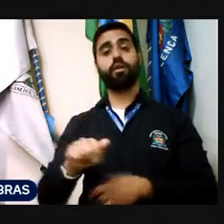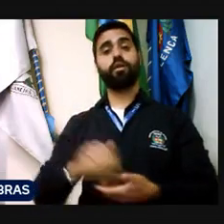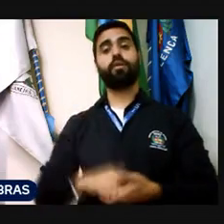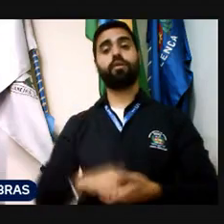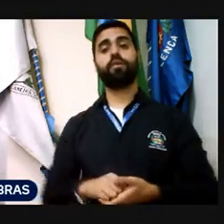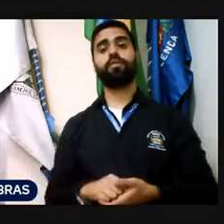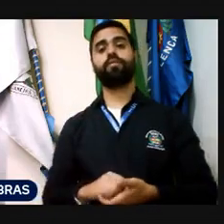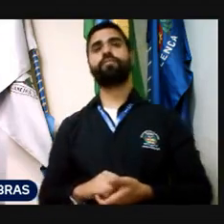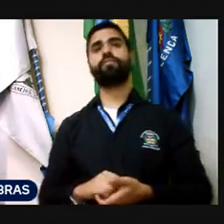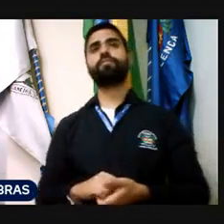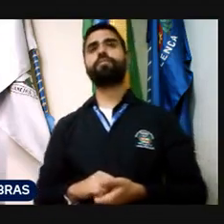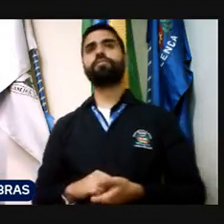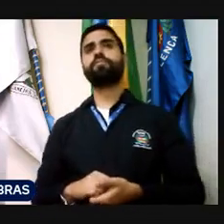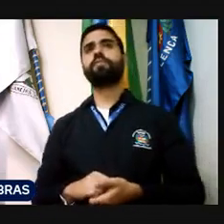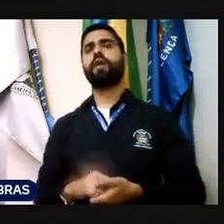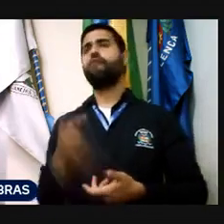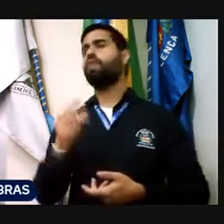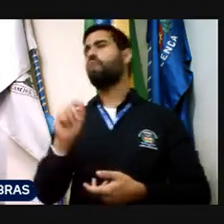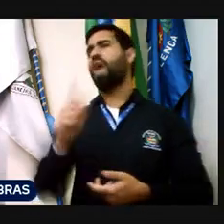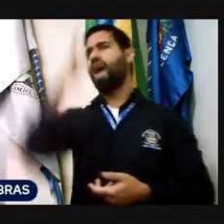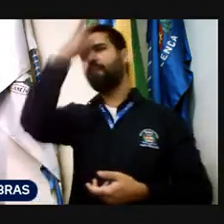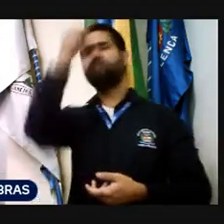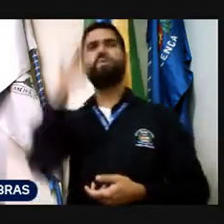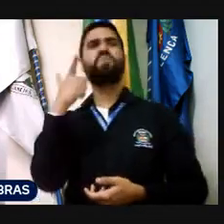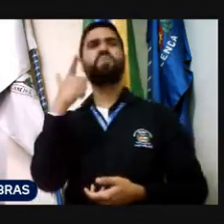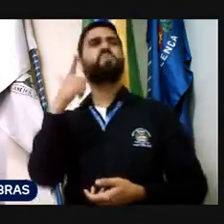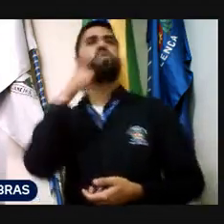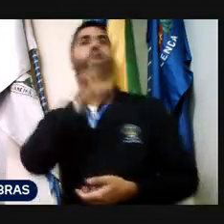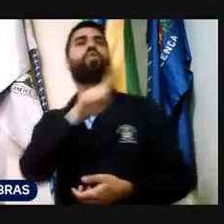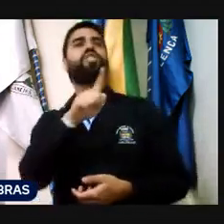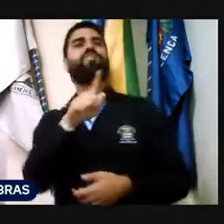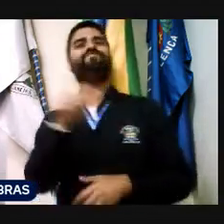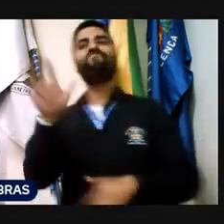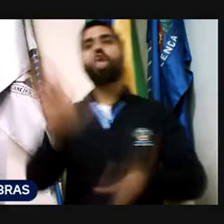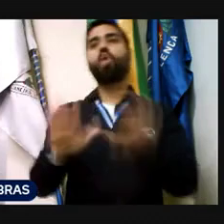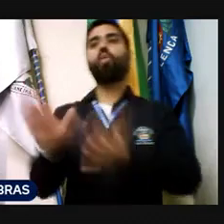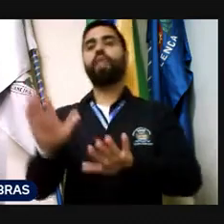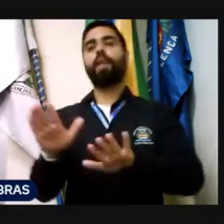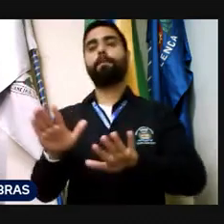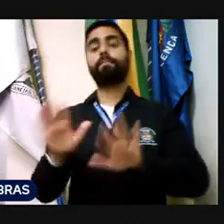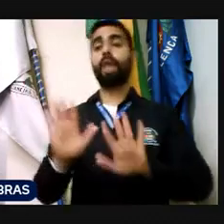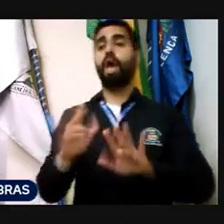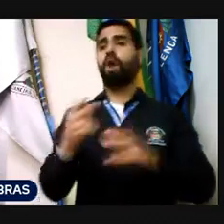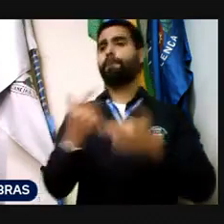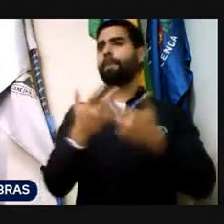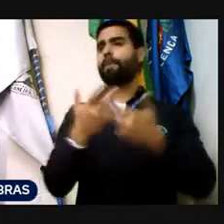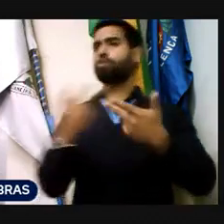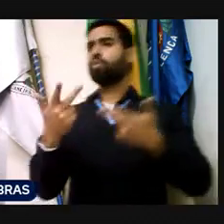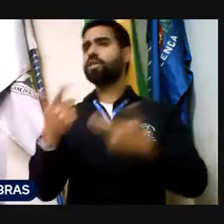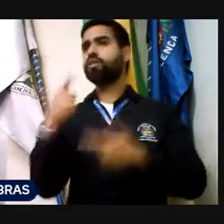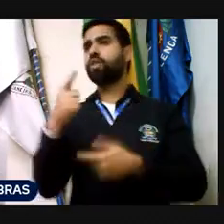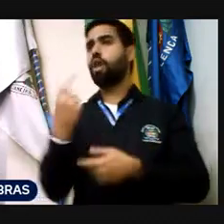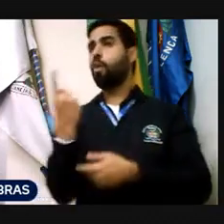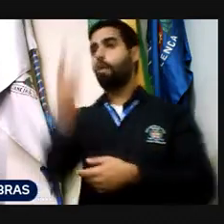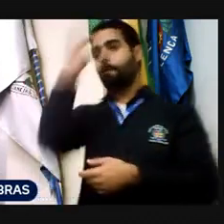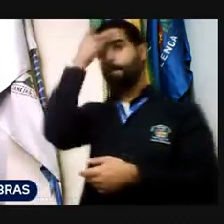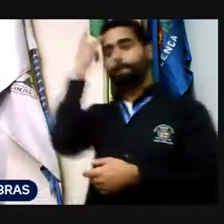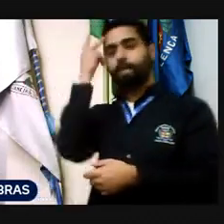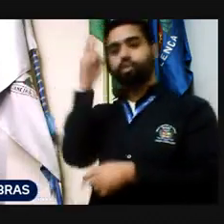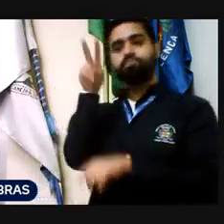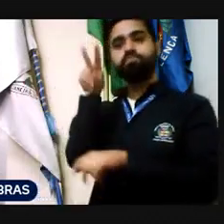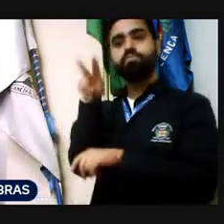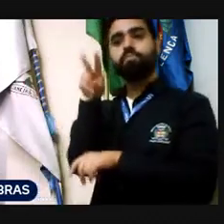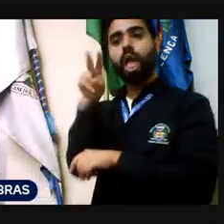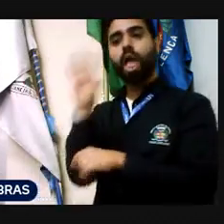foi passado porque a prefeitura até então não tinha condições mais de manter. Uma das coisas que não tinha condições de manter era um vigia noturno, e continua sem vigia